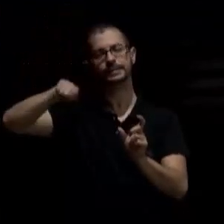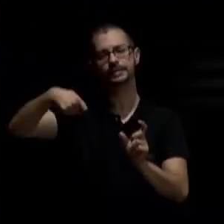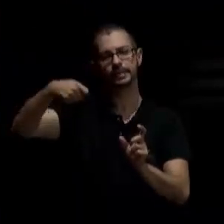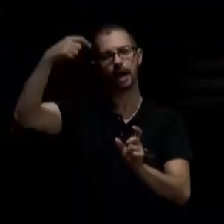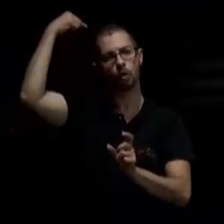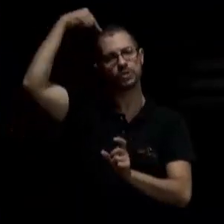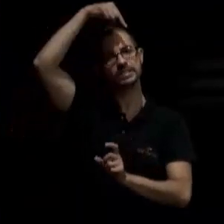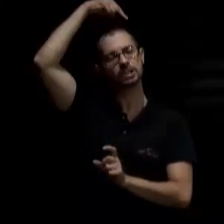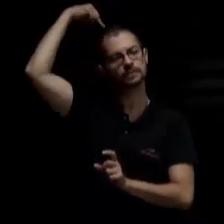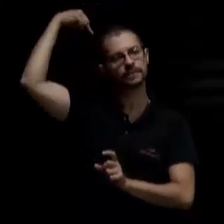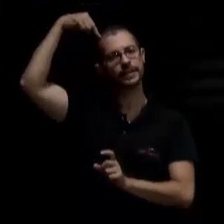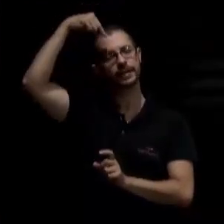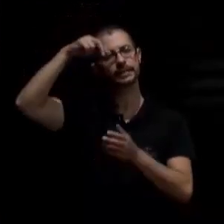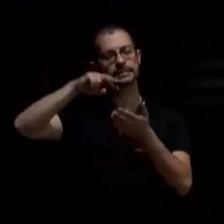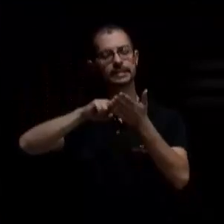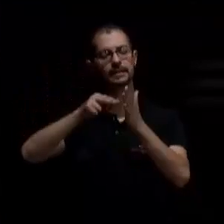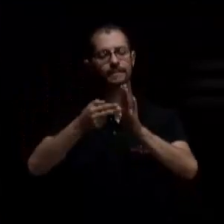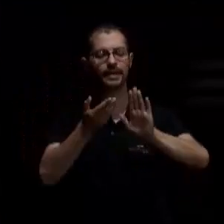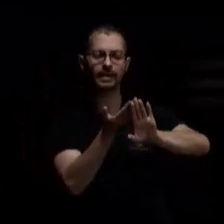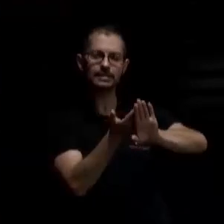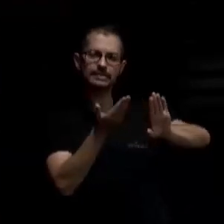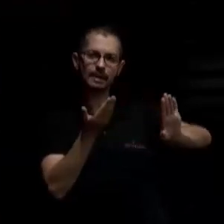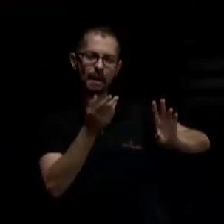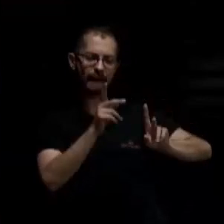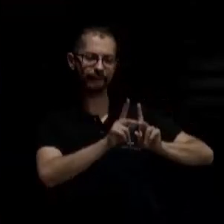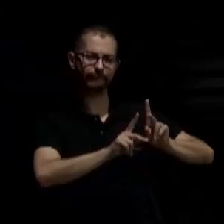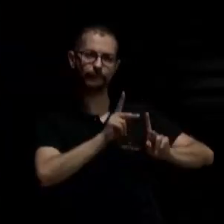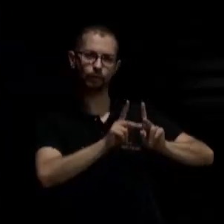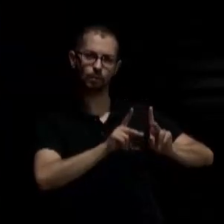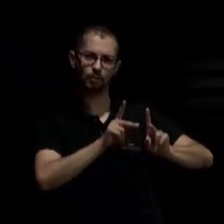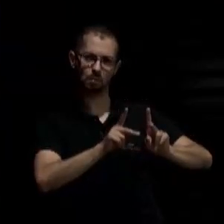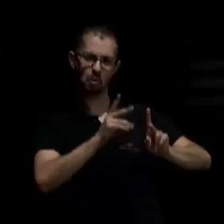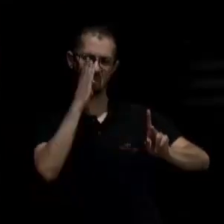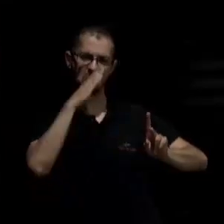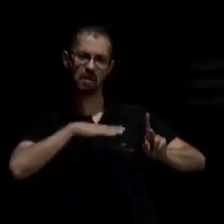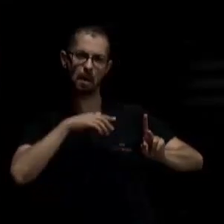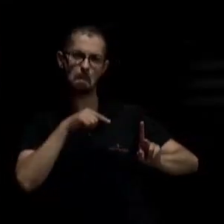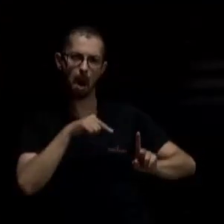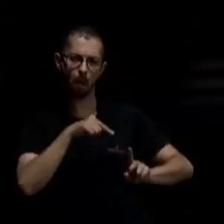separa este povo do que é profano.